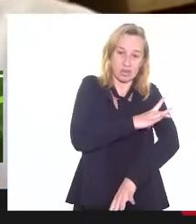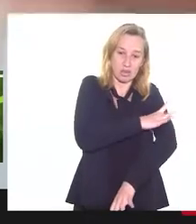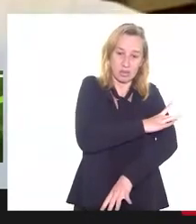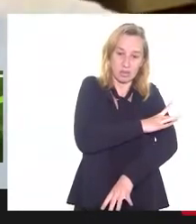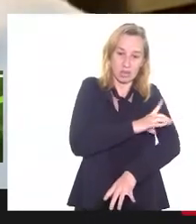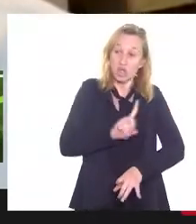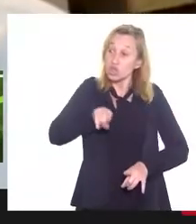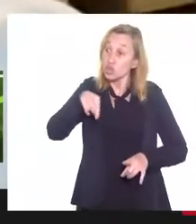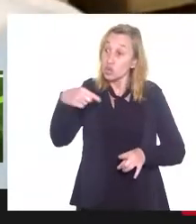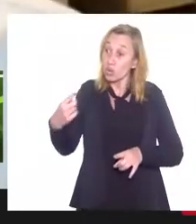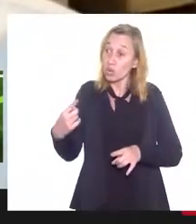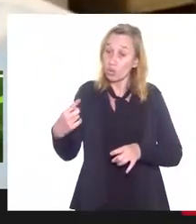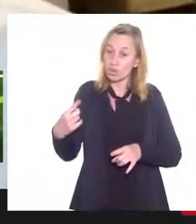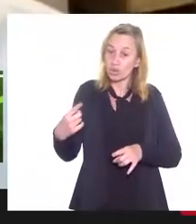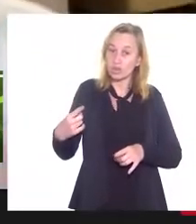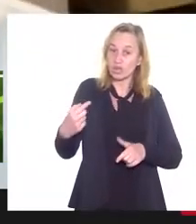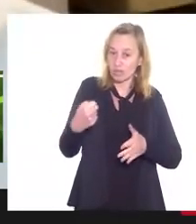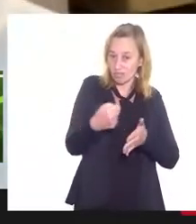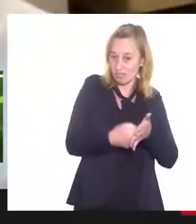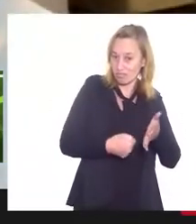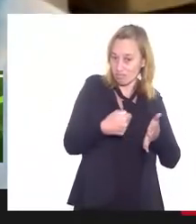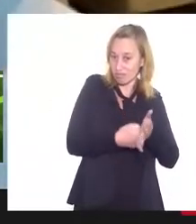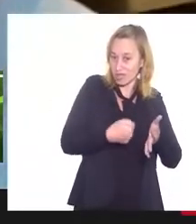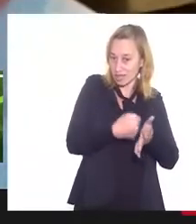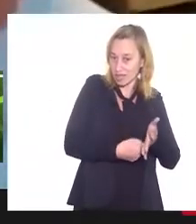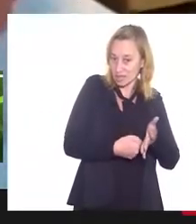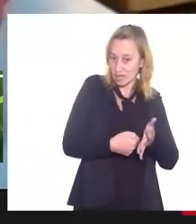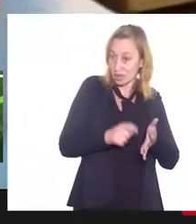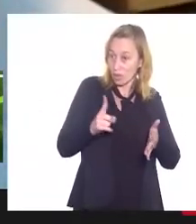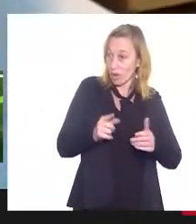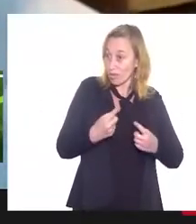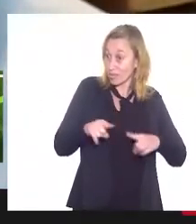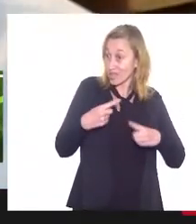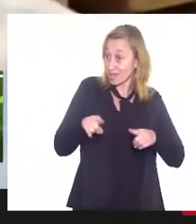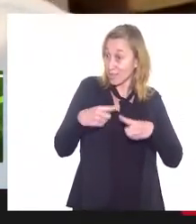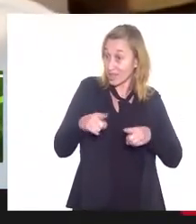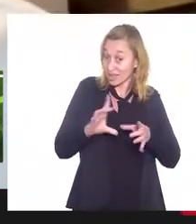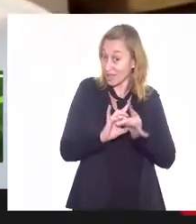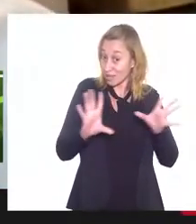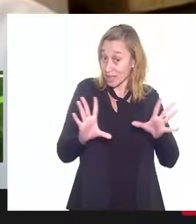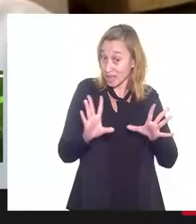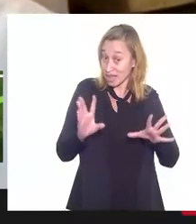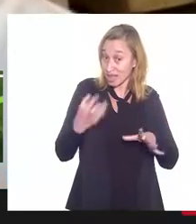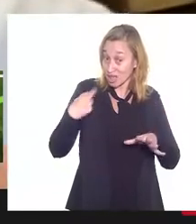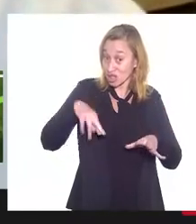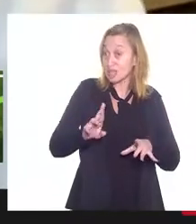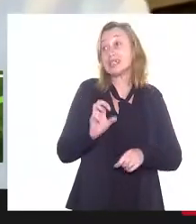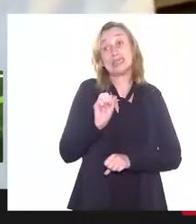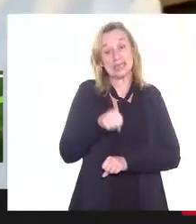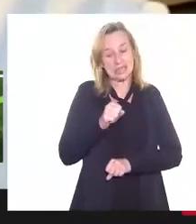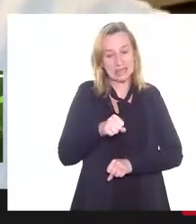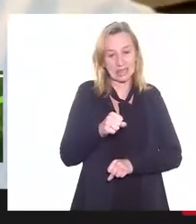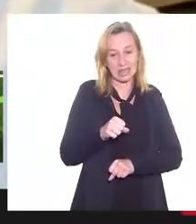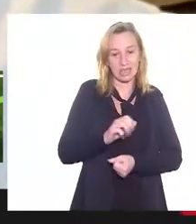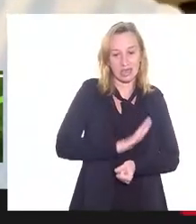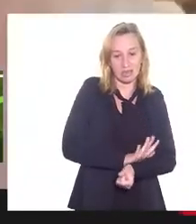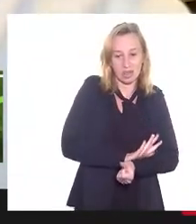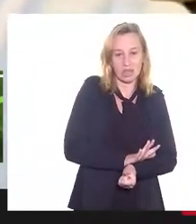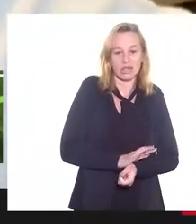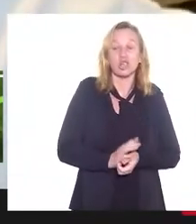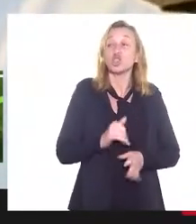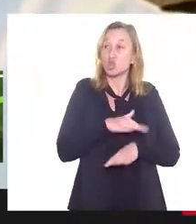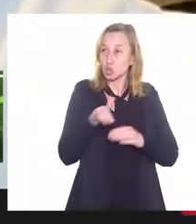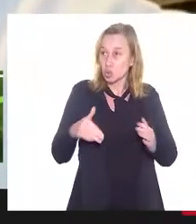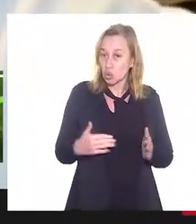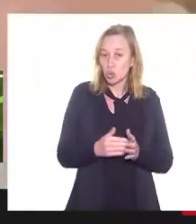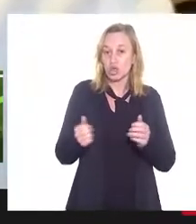numa outra briga, que não é a da perseguição da liberdade religiosa, e sim da intolerância. Todos